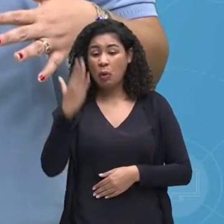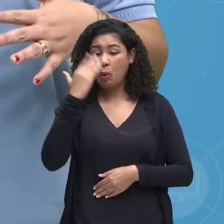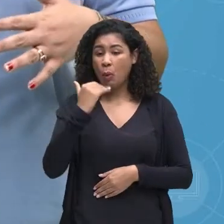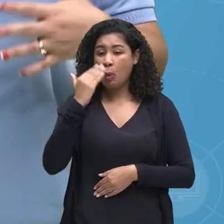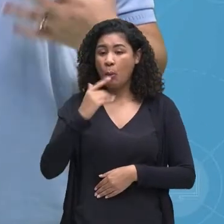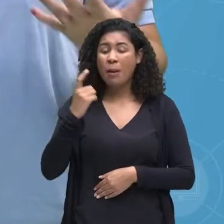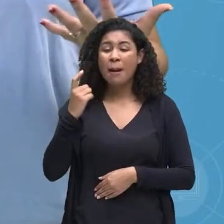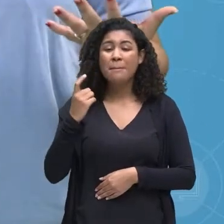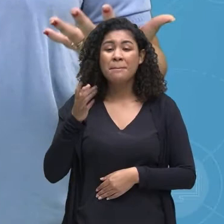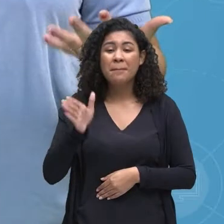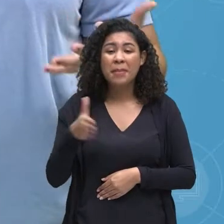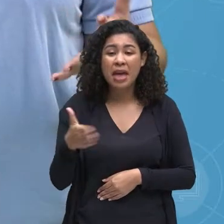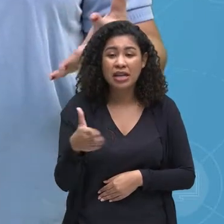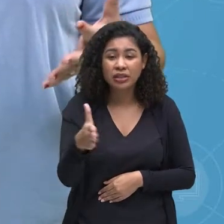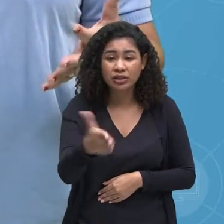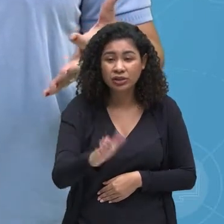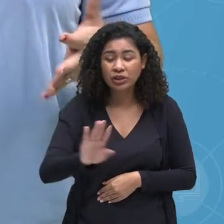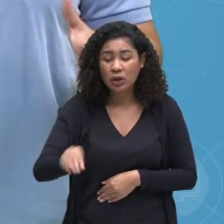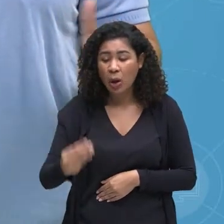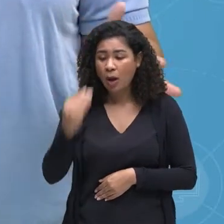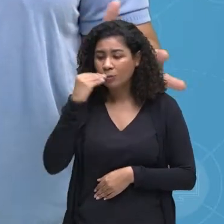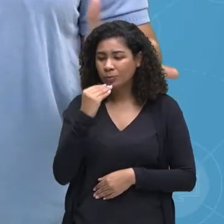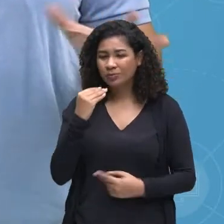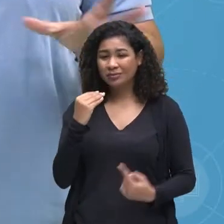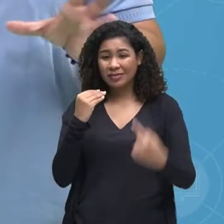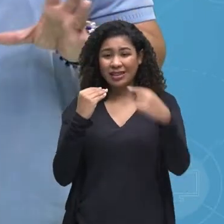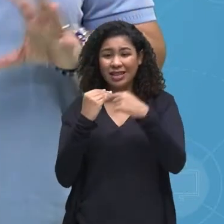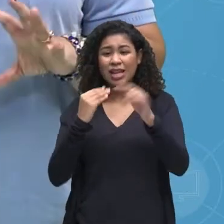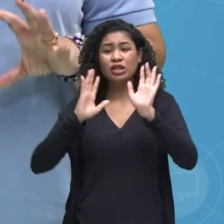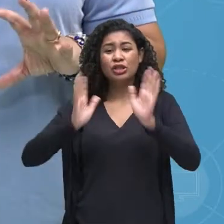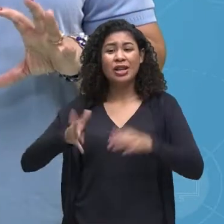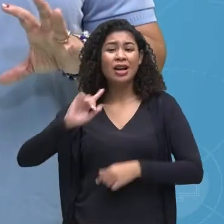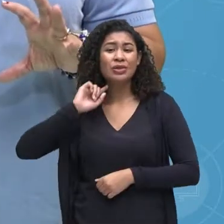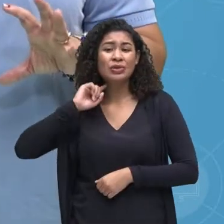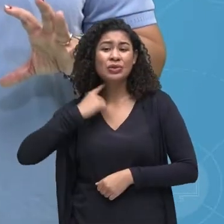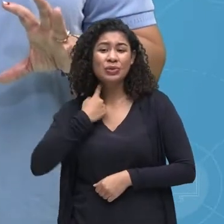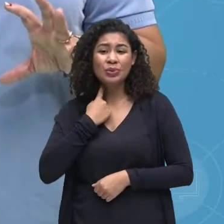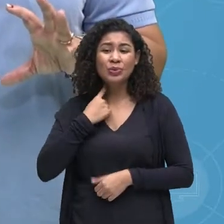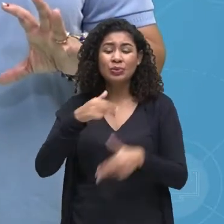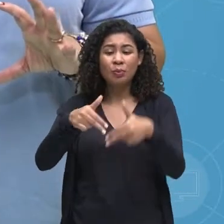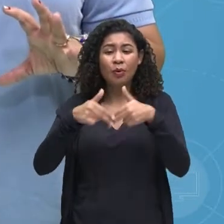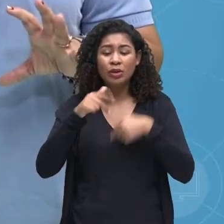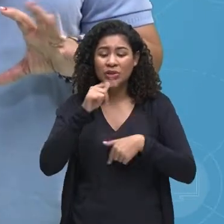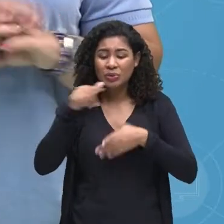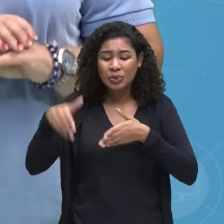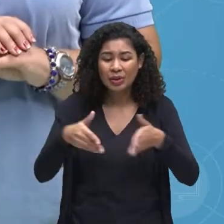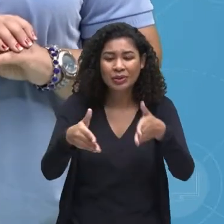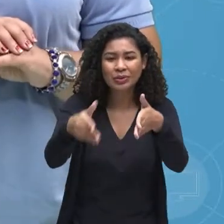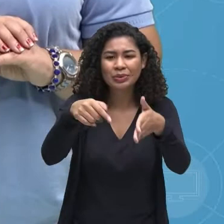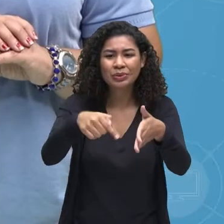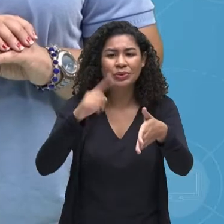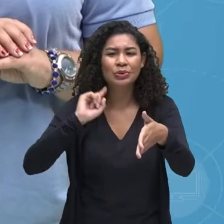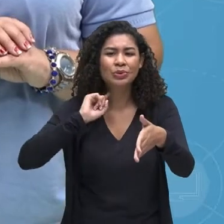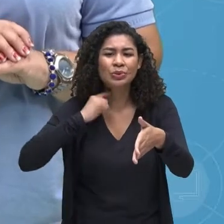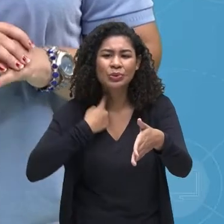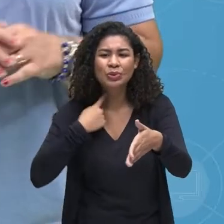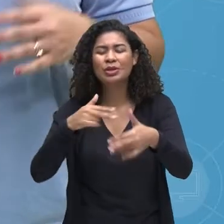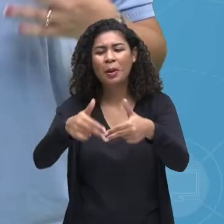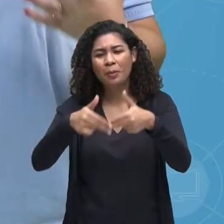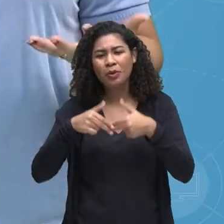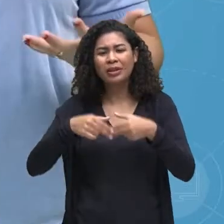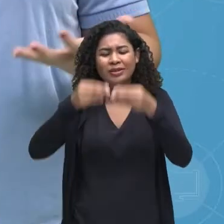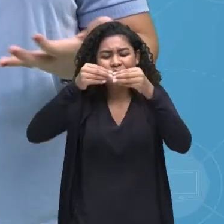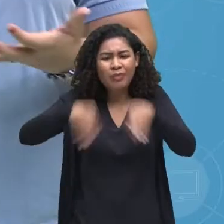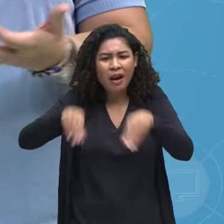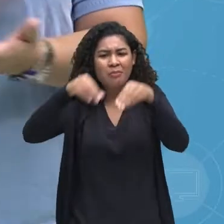uma cadeia de doenças sendo espalhadas por falta de controle, e aí a gente tem um impacto socioambiental.